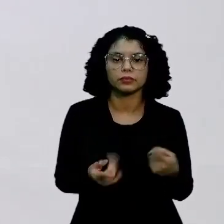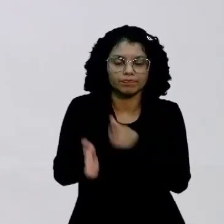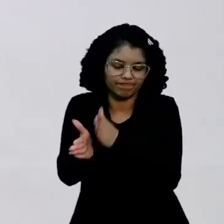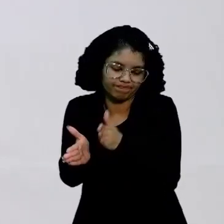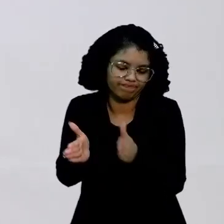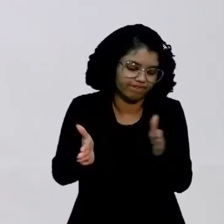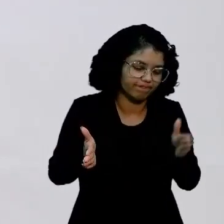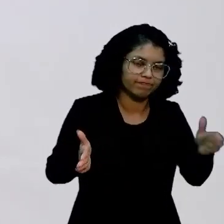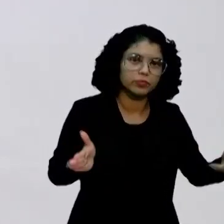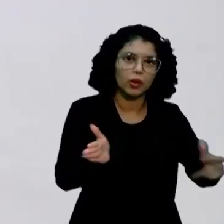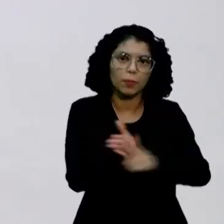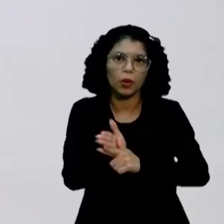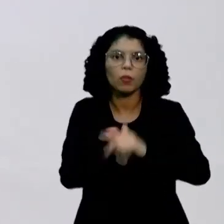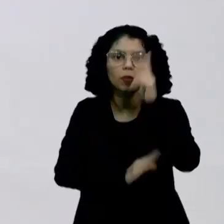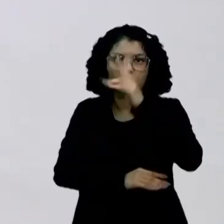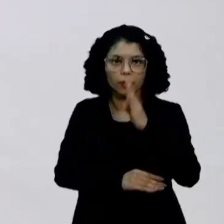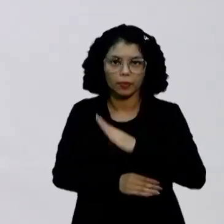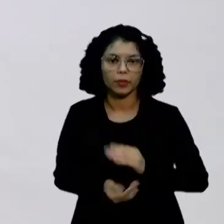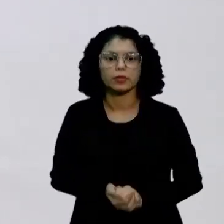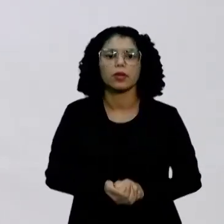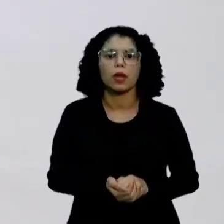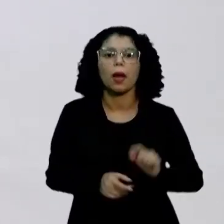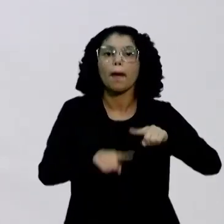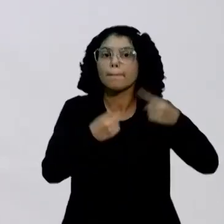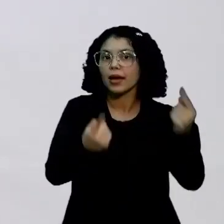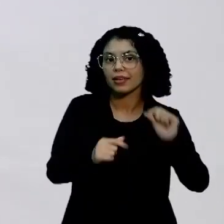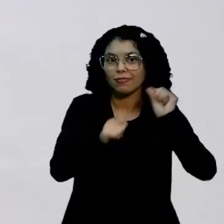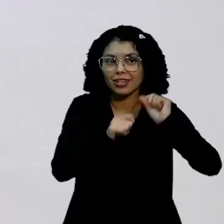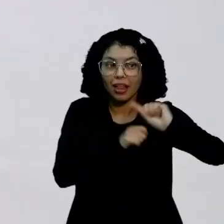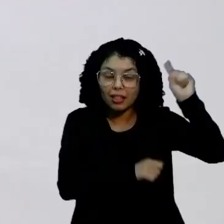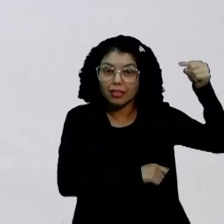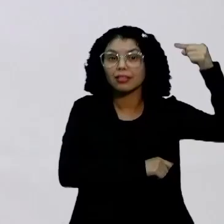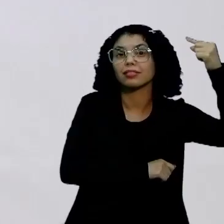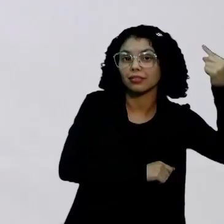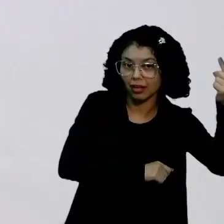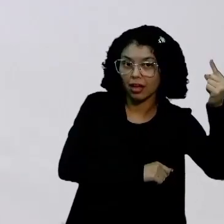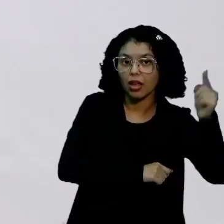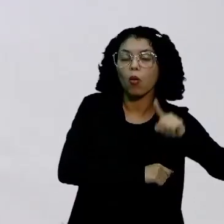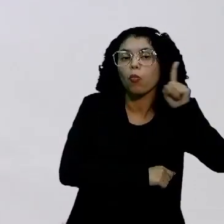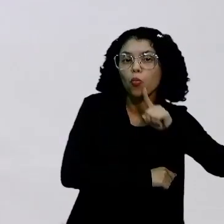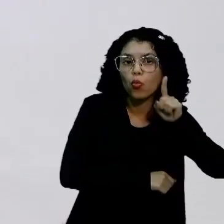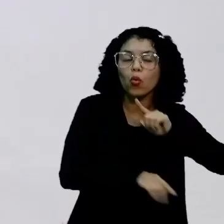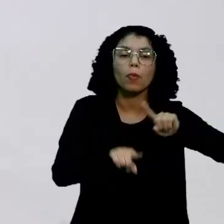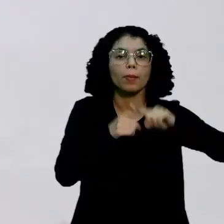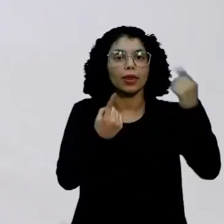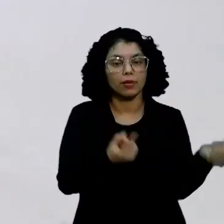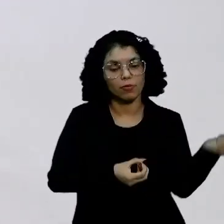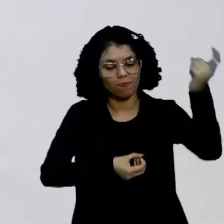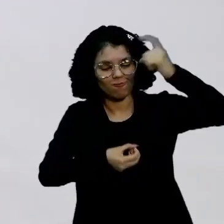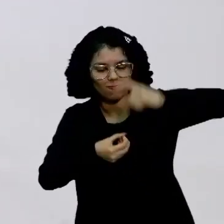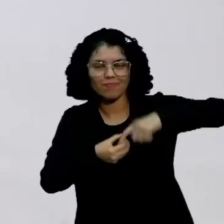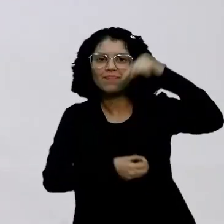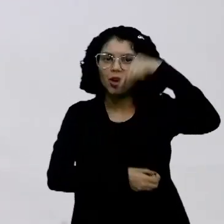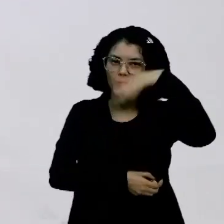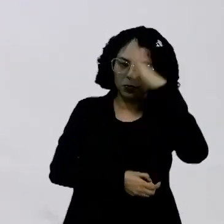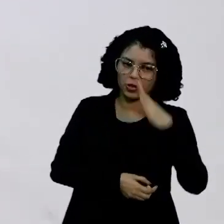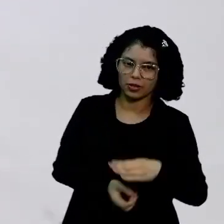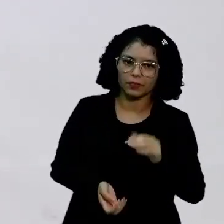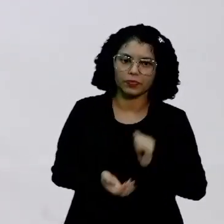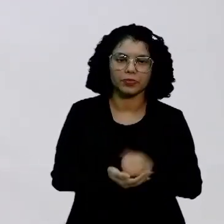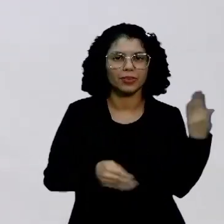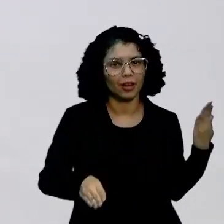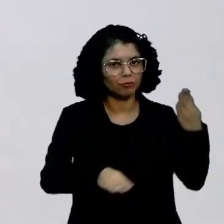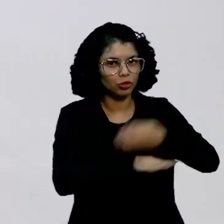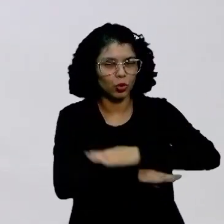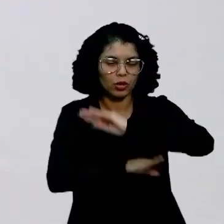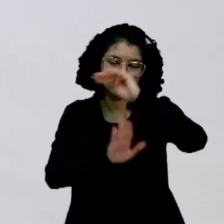passada para o papel no Brasil, ela é impressa lá na Europa. Então, eu tenho todos esses fatores que eles interferem.